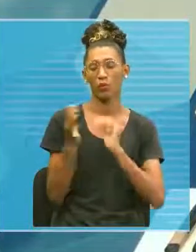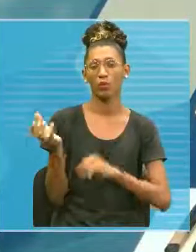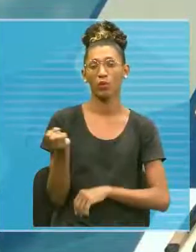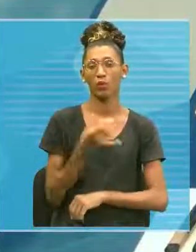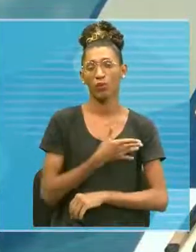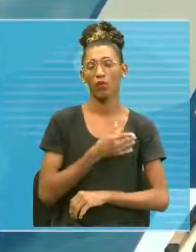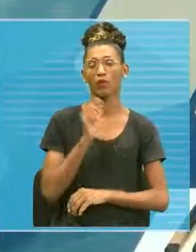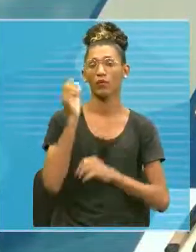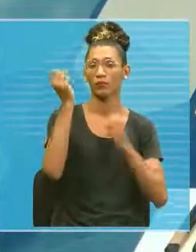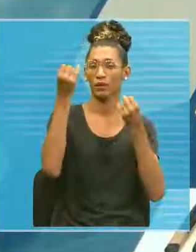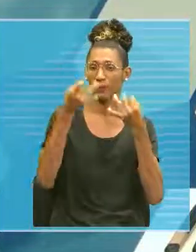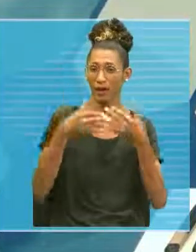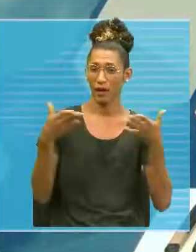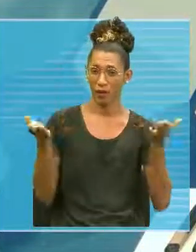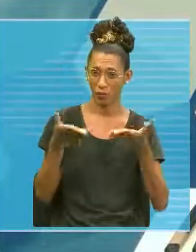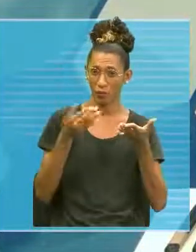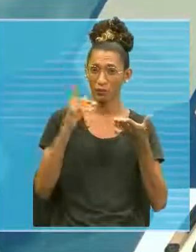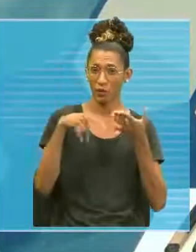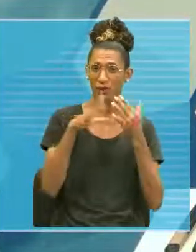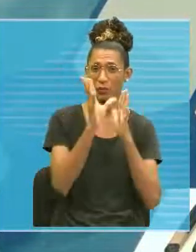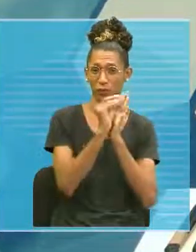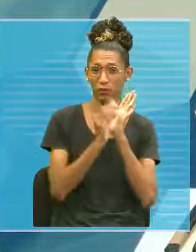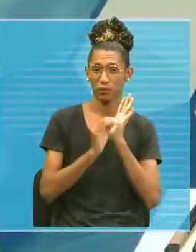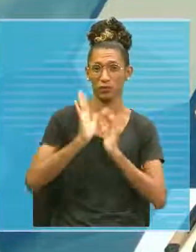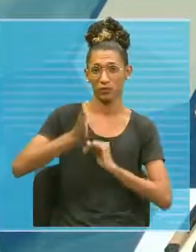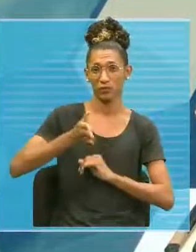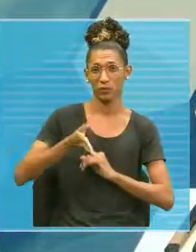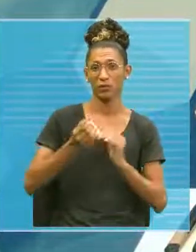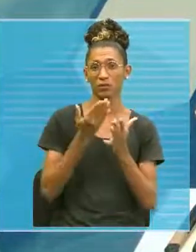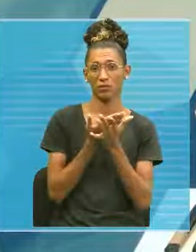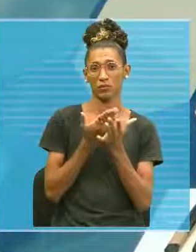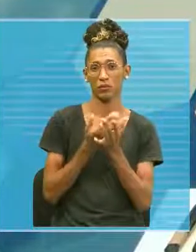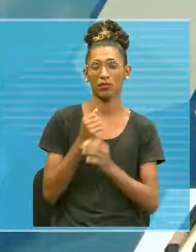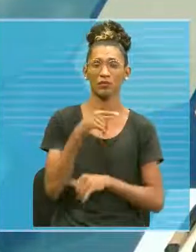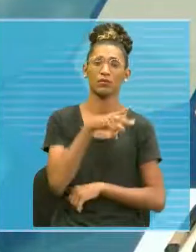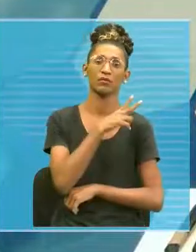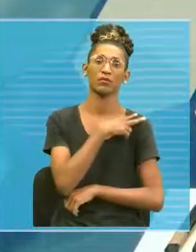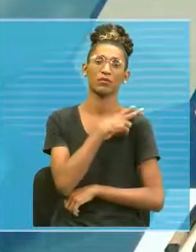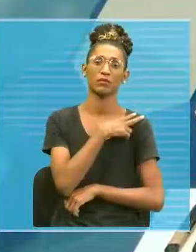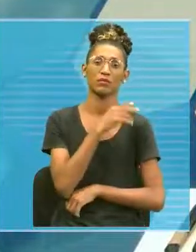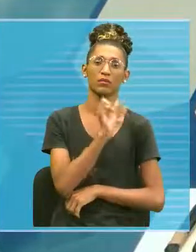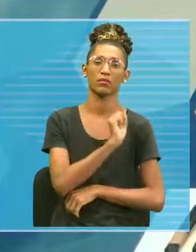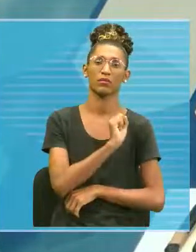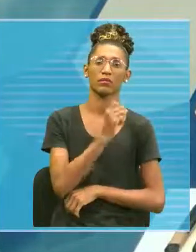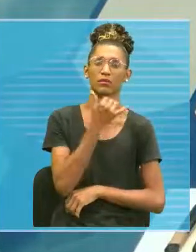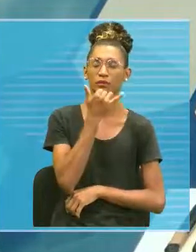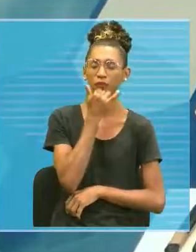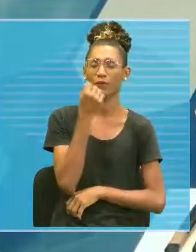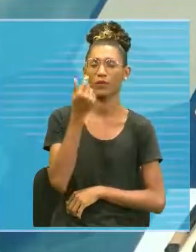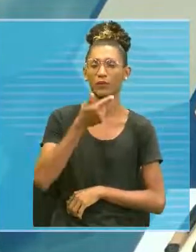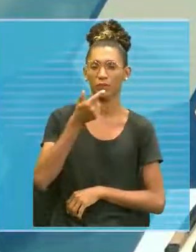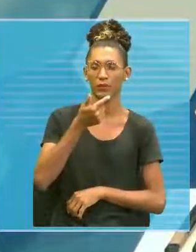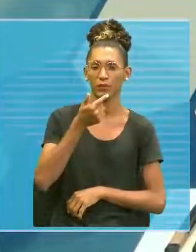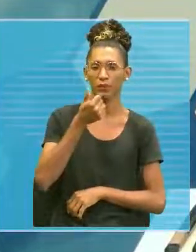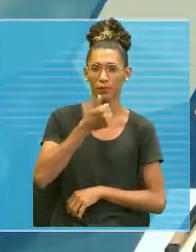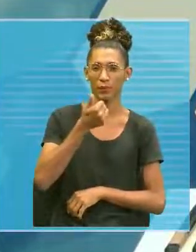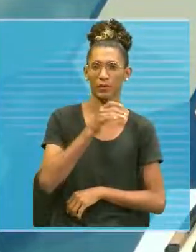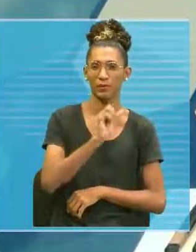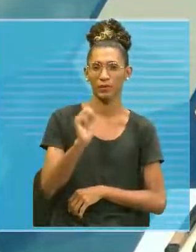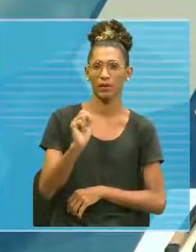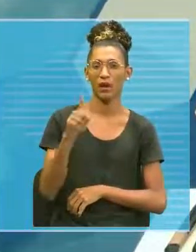são conteúdos que já foram vistos no primeiro semestre tá é conteúdo que você é